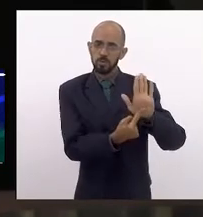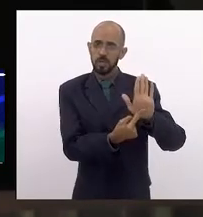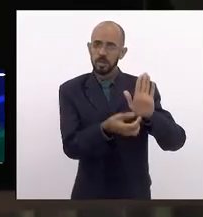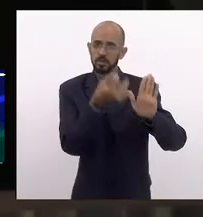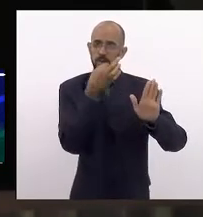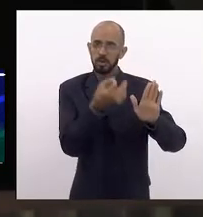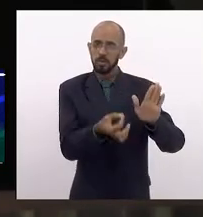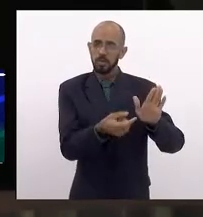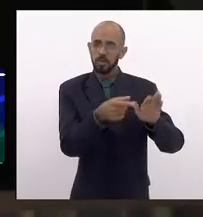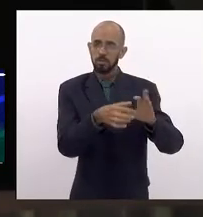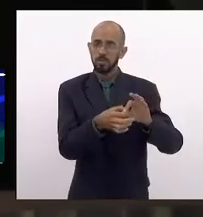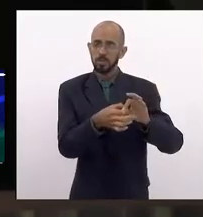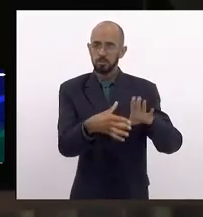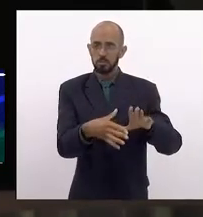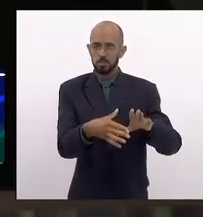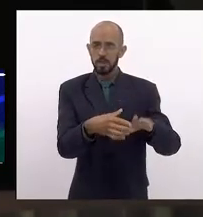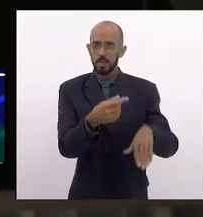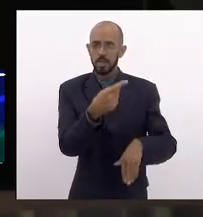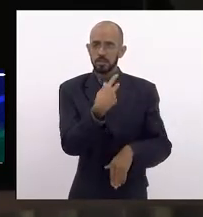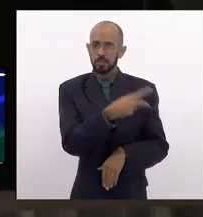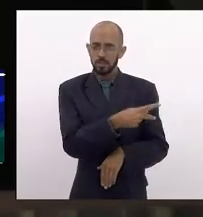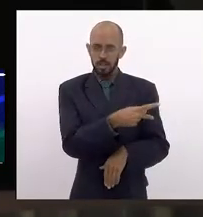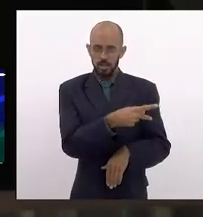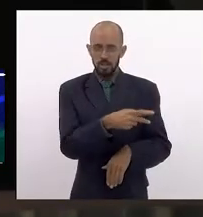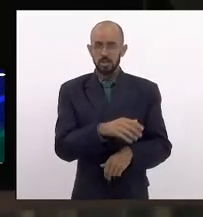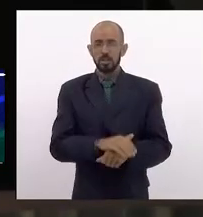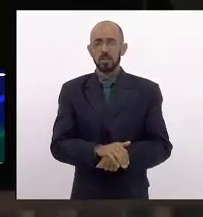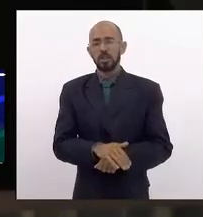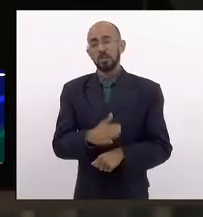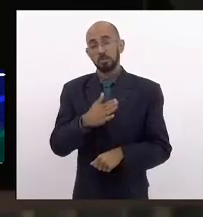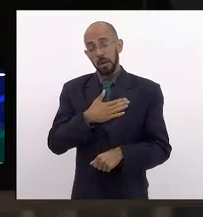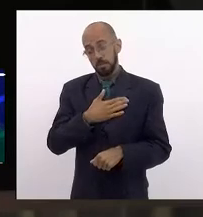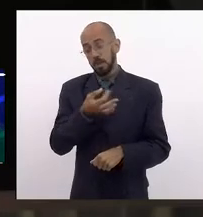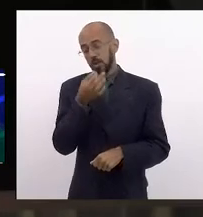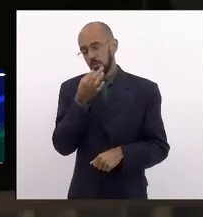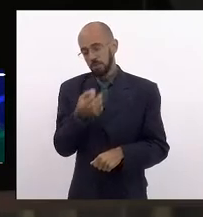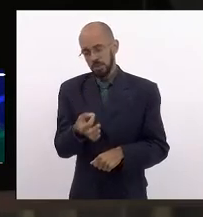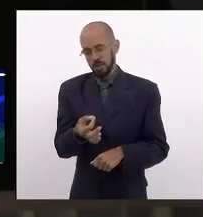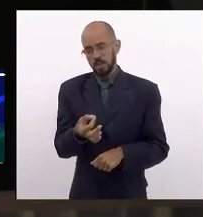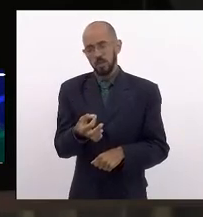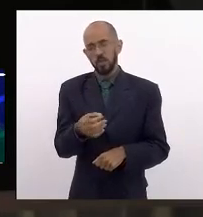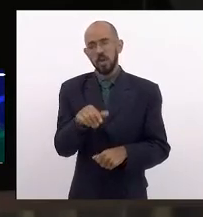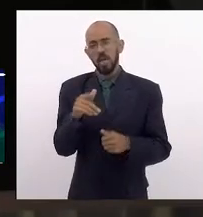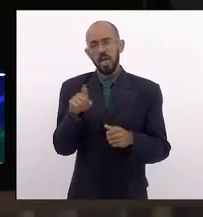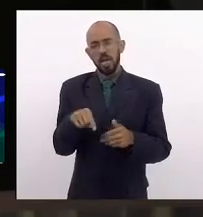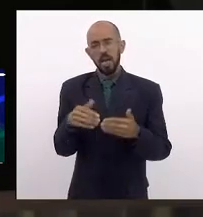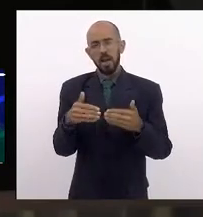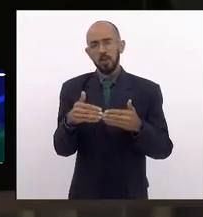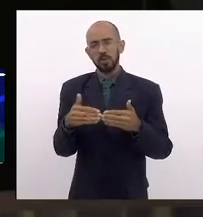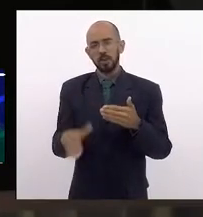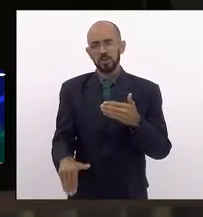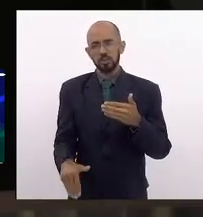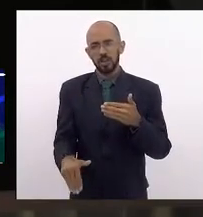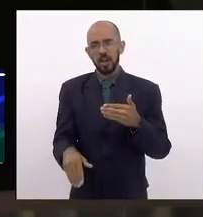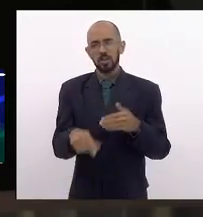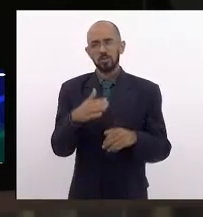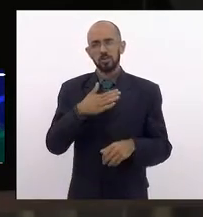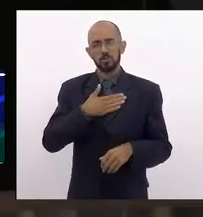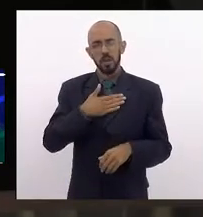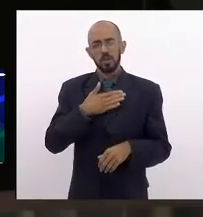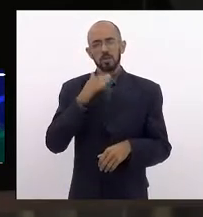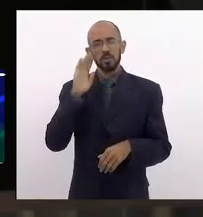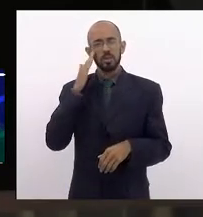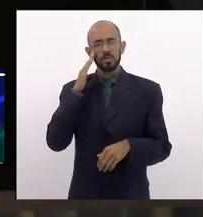como liberam de defesa e me parece pelo menos contraditório no entendimento